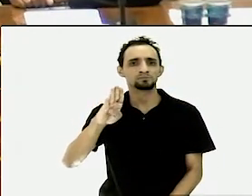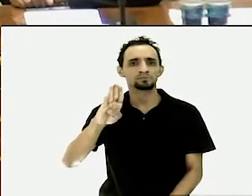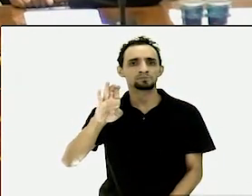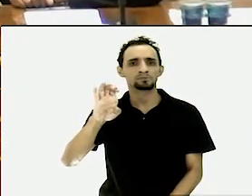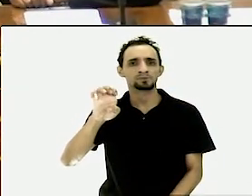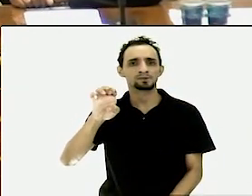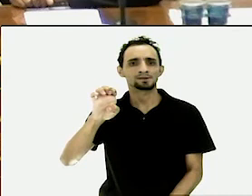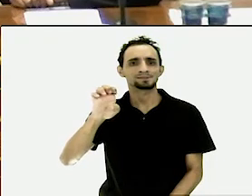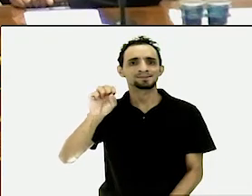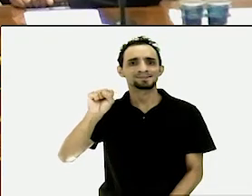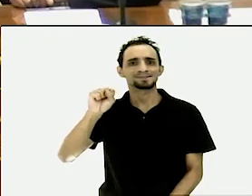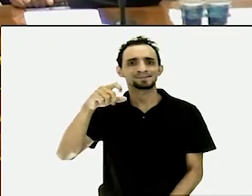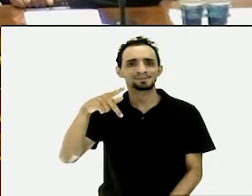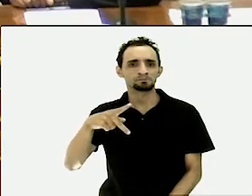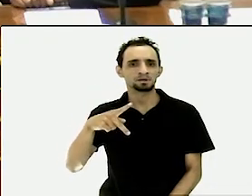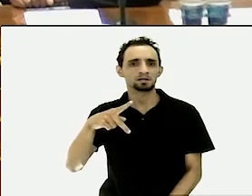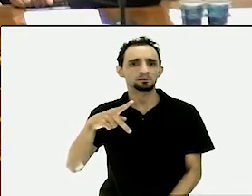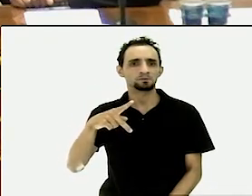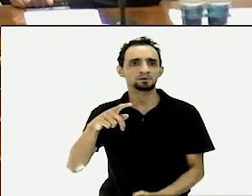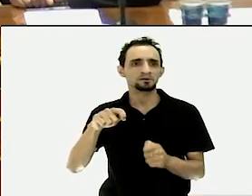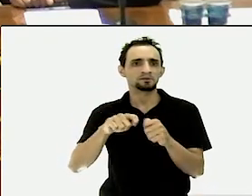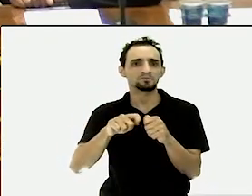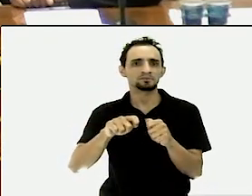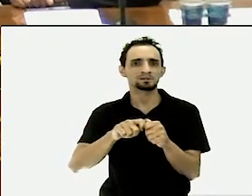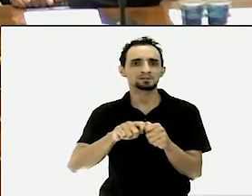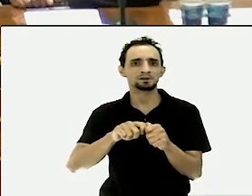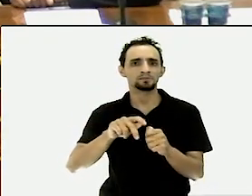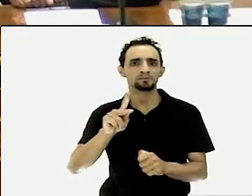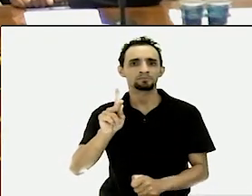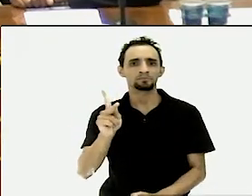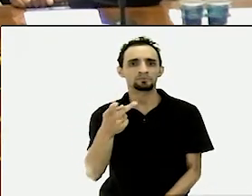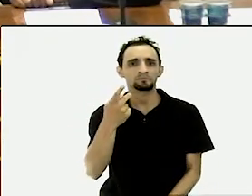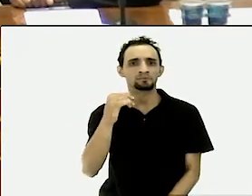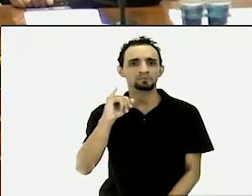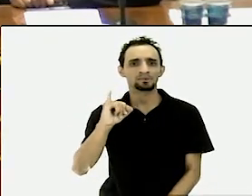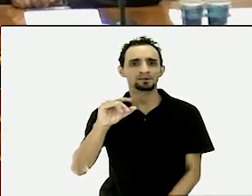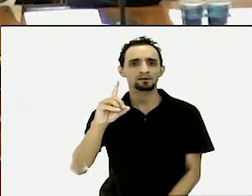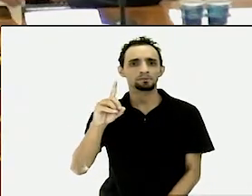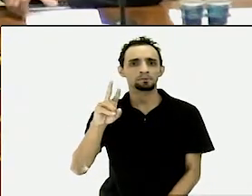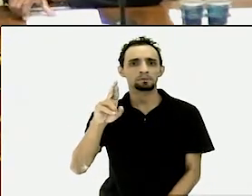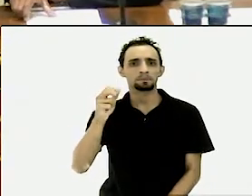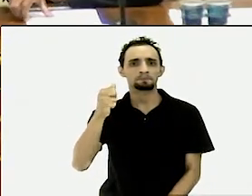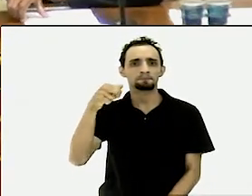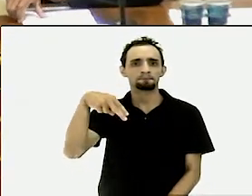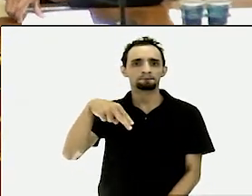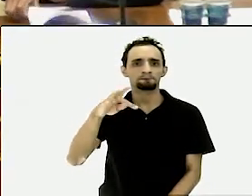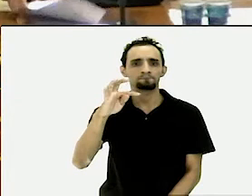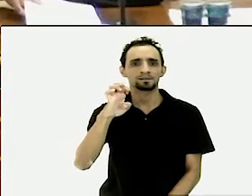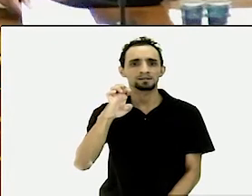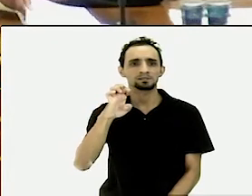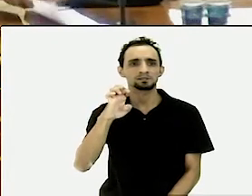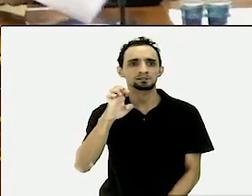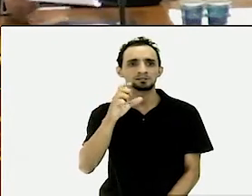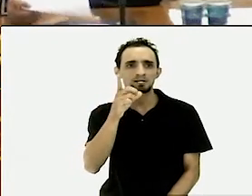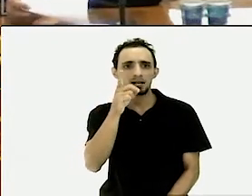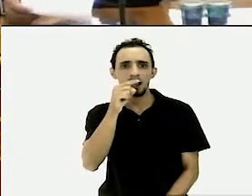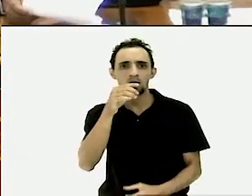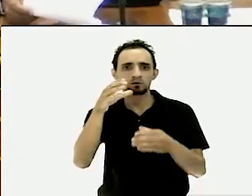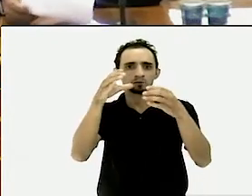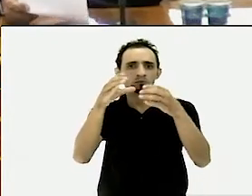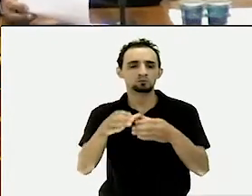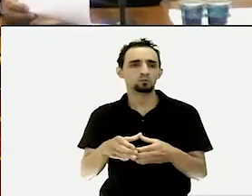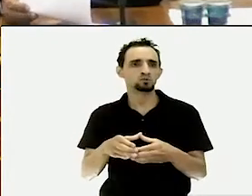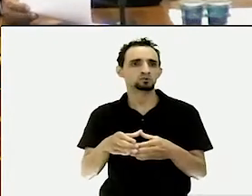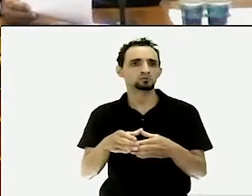estratégicos no município. Manutenção do hidrante da rua Faustino Ribeiro, número 347, visto que este